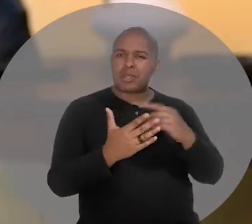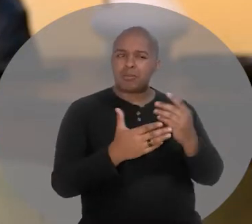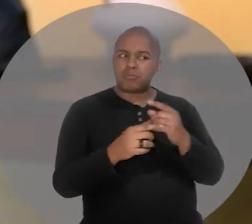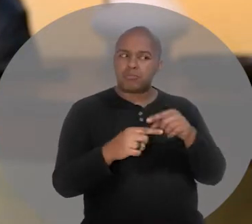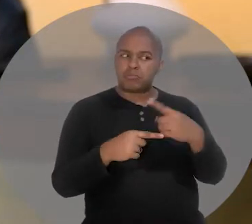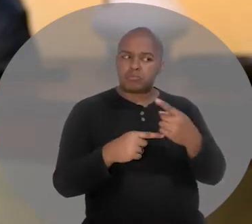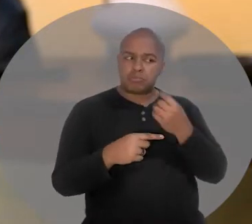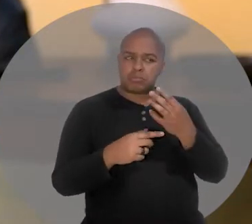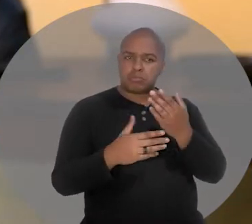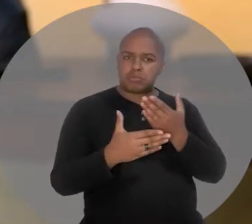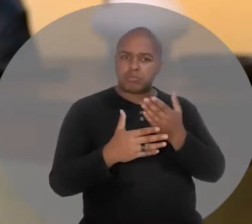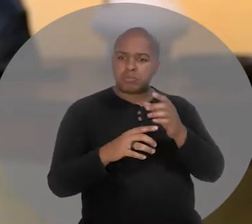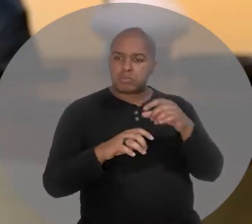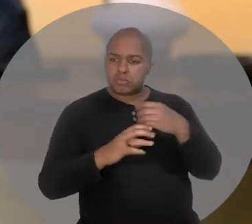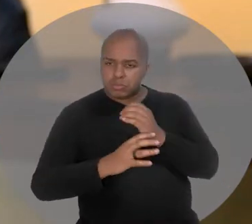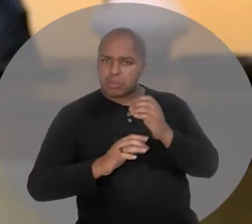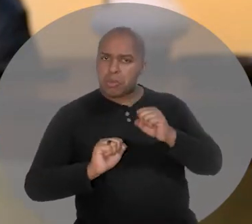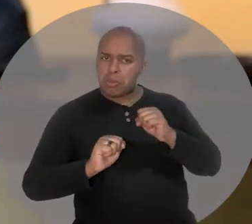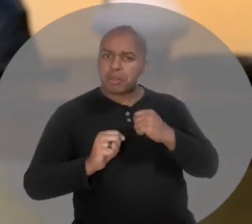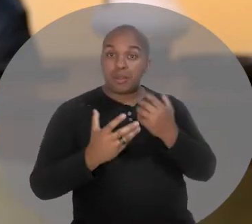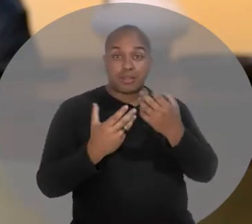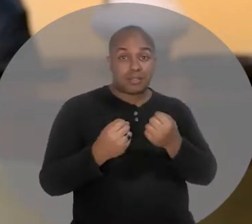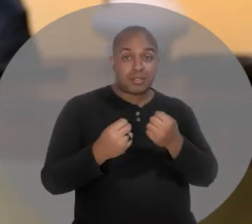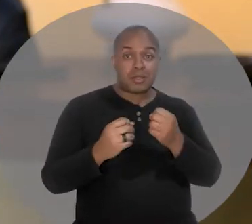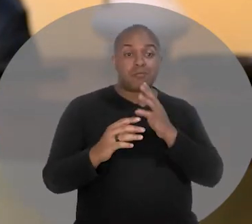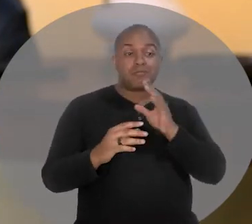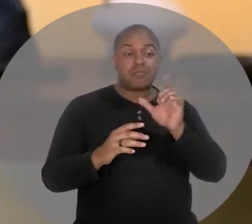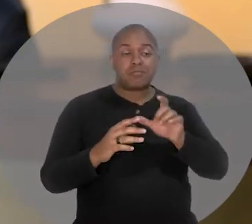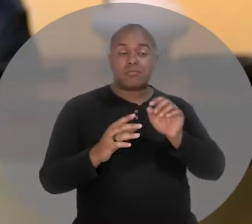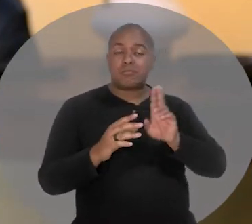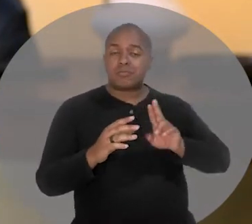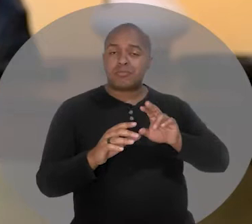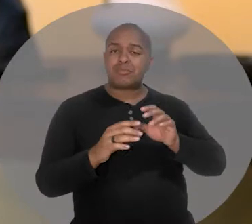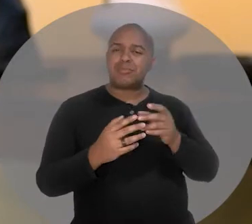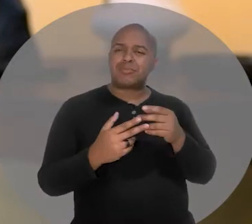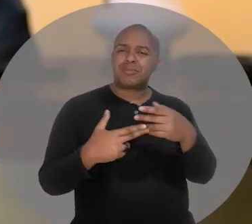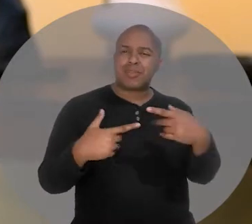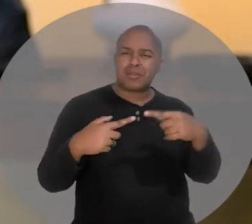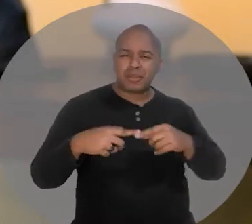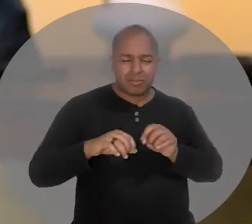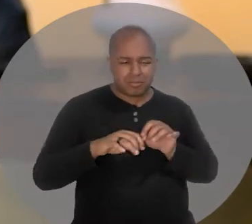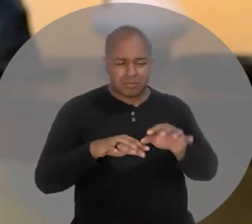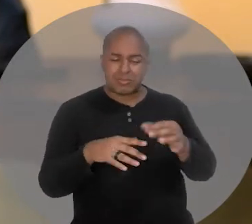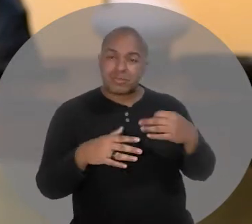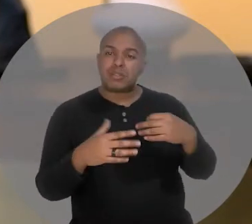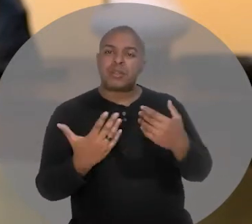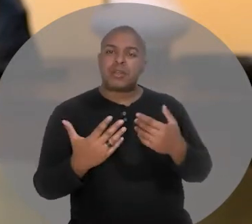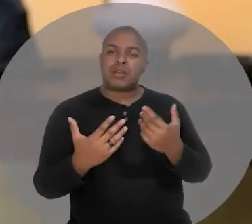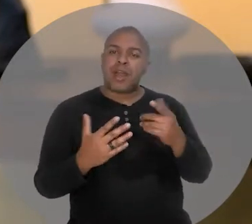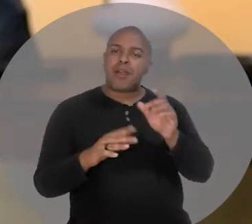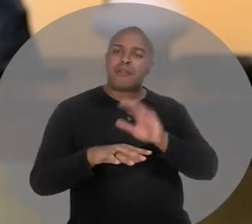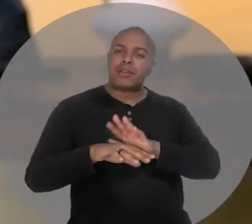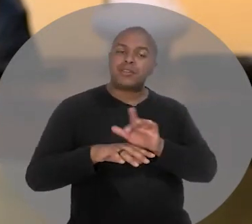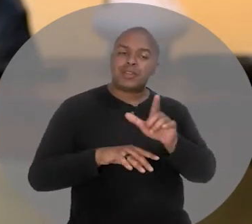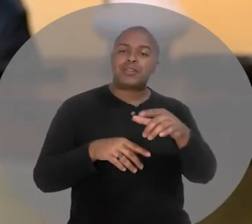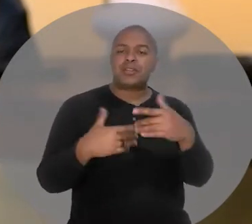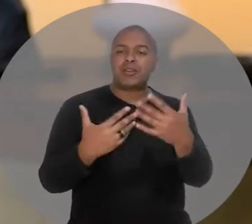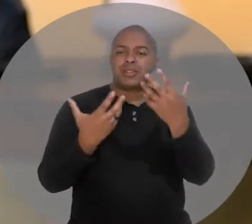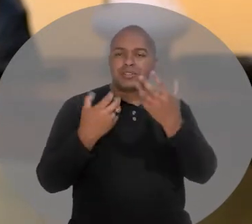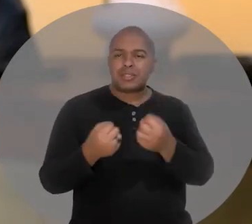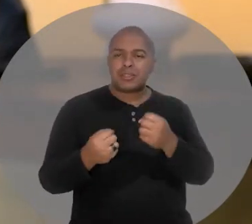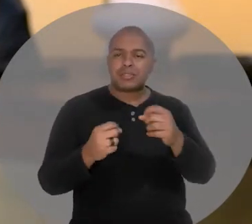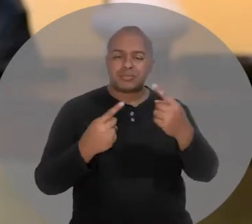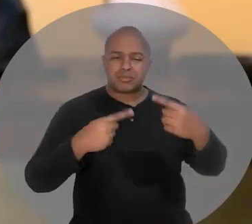que tivesse um rigor científico e pudesse ser aceito, reconhecido na academia, inclusive replicado, por que não? que fez com que ela